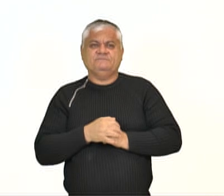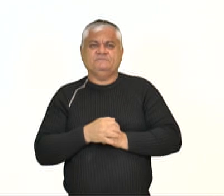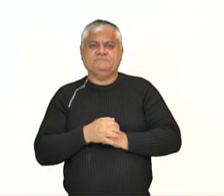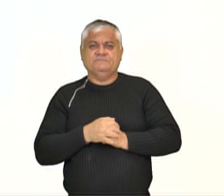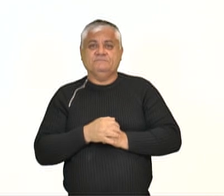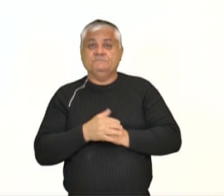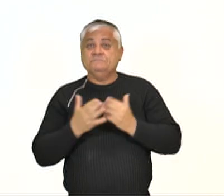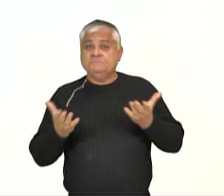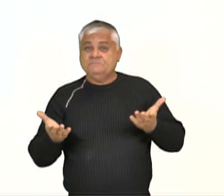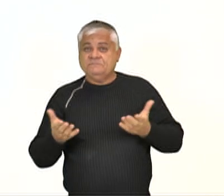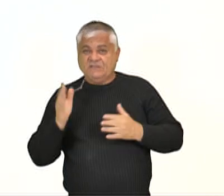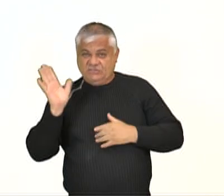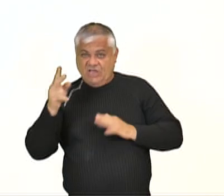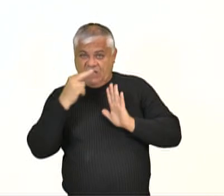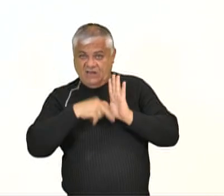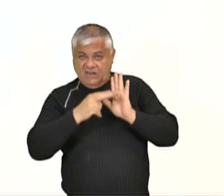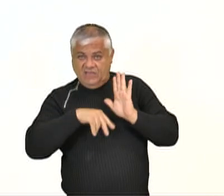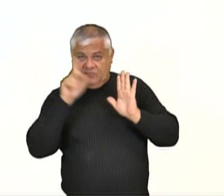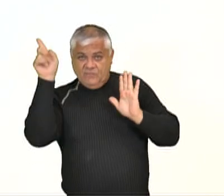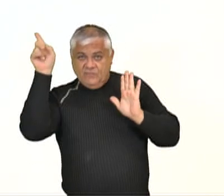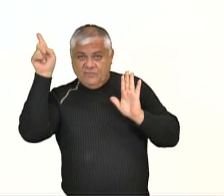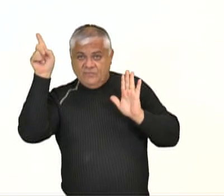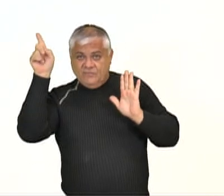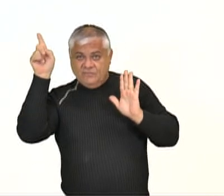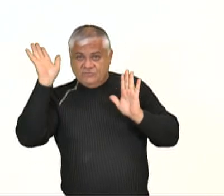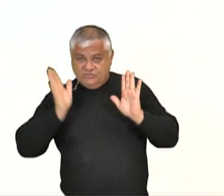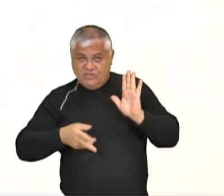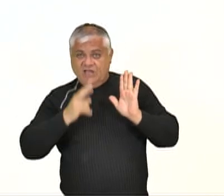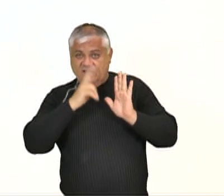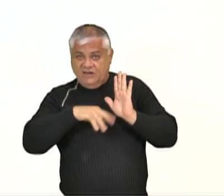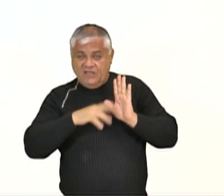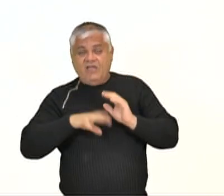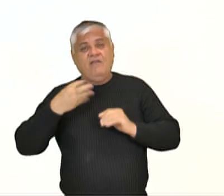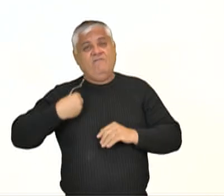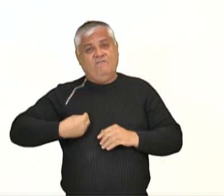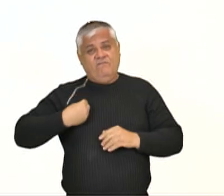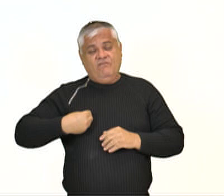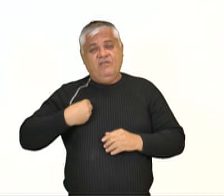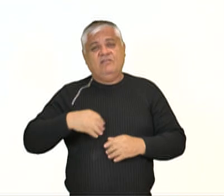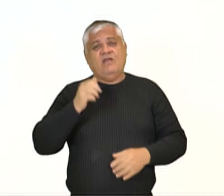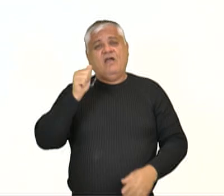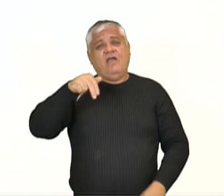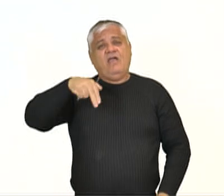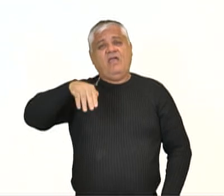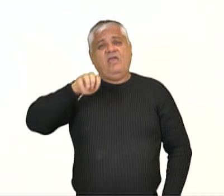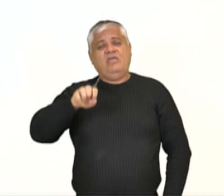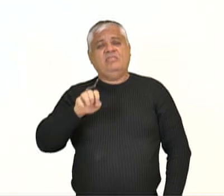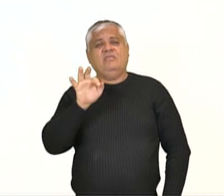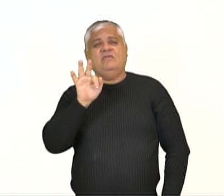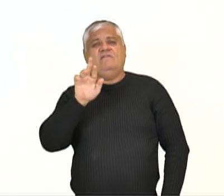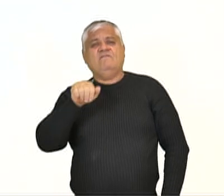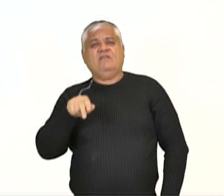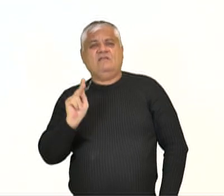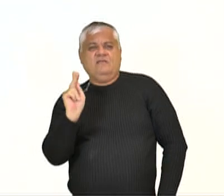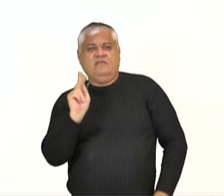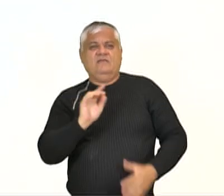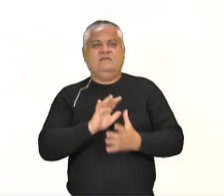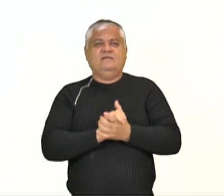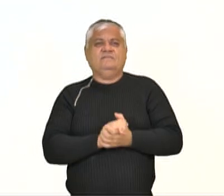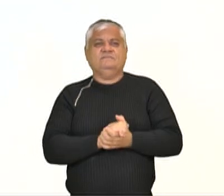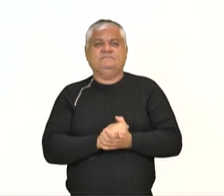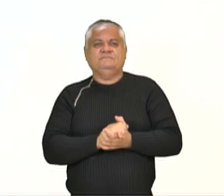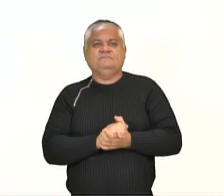this book? Você já leu esse livro, que é o Diário da Anne Frank? If you have read it, what did